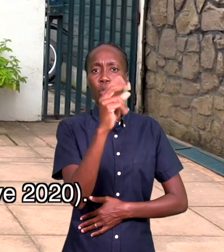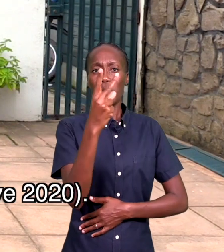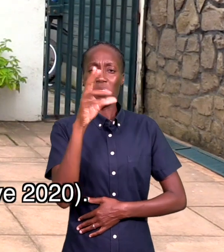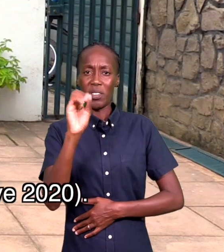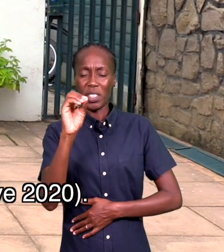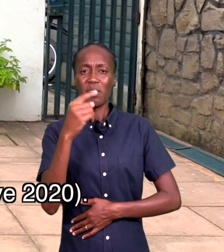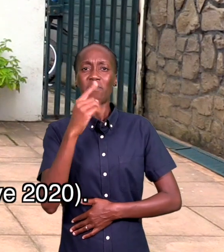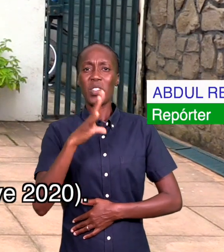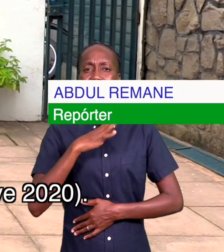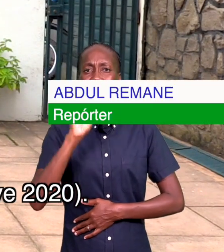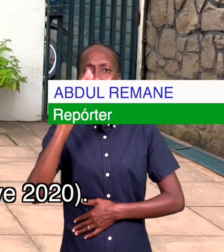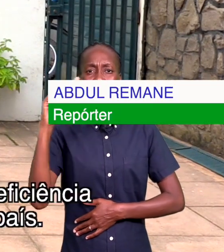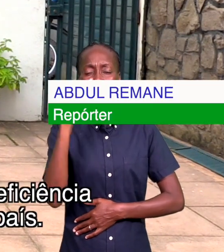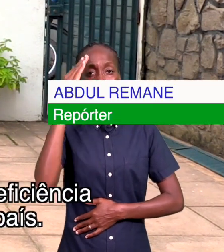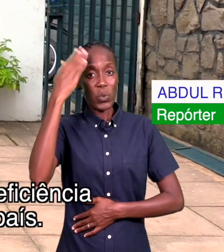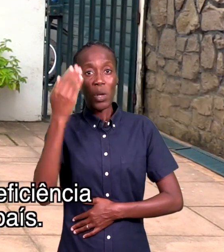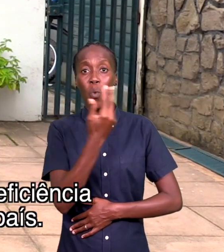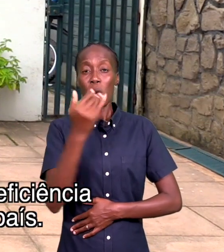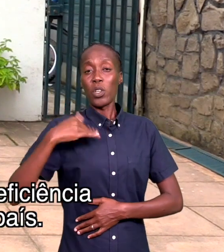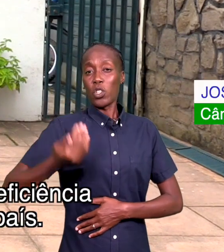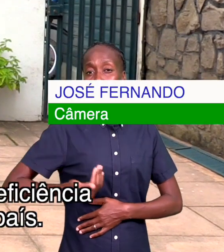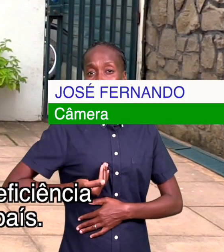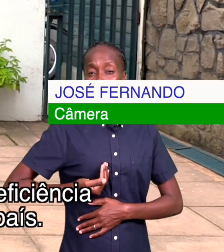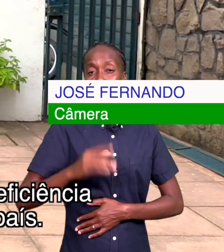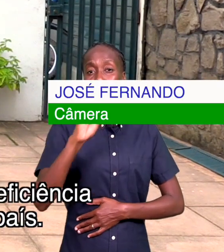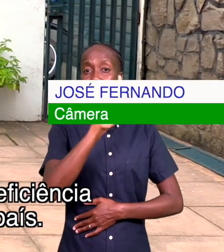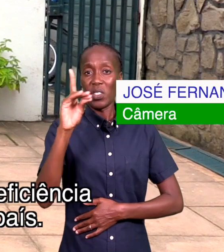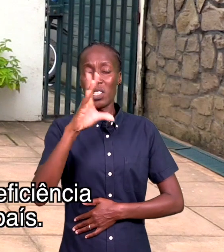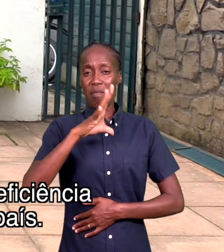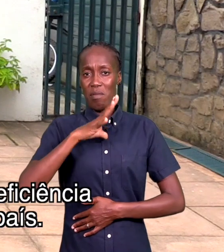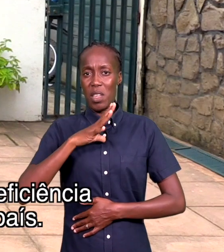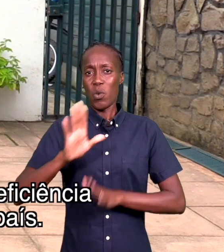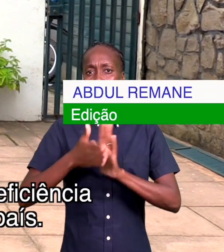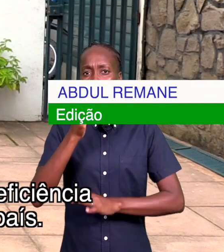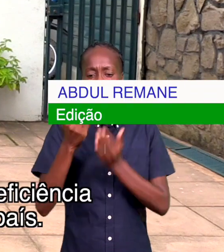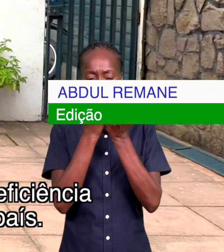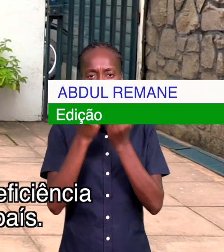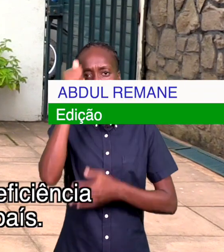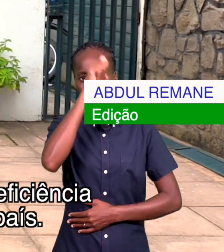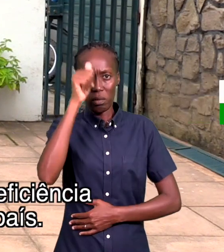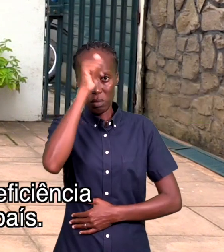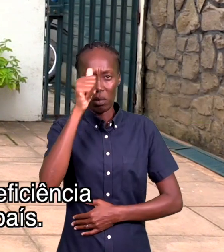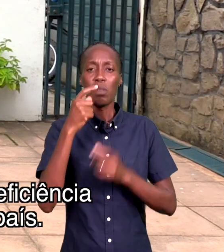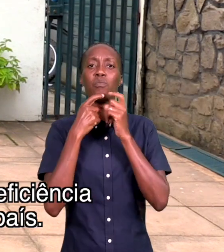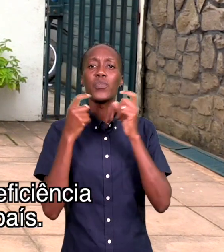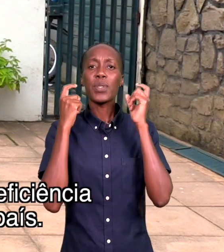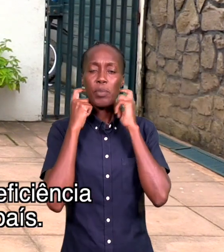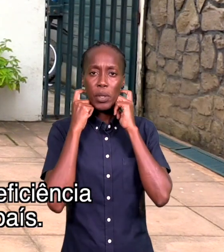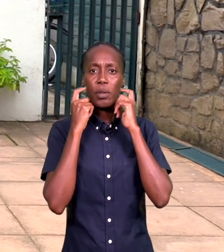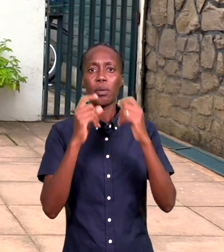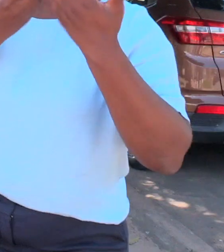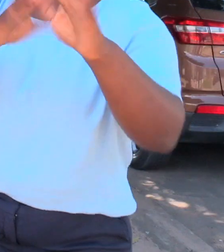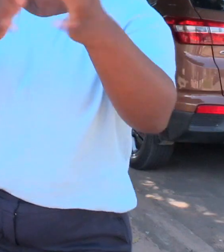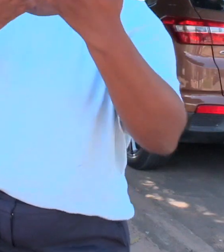Girls Move 2020. E não se sabe quantas mulheres com deficiência frequentam o ensino superior no país.